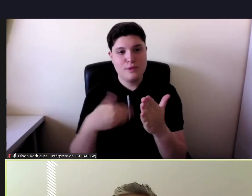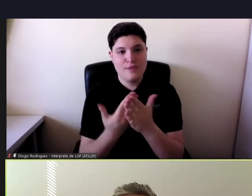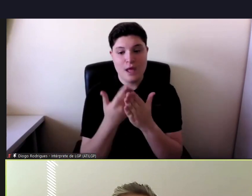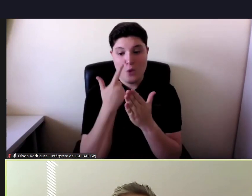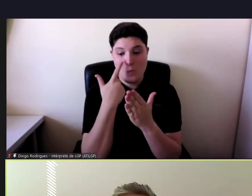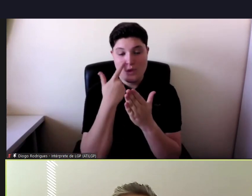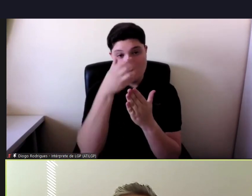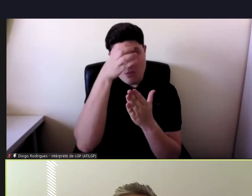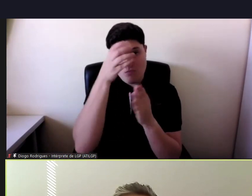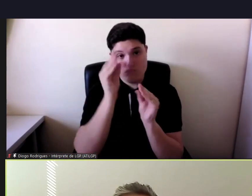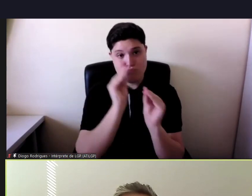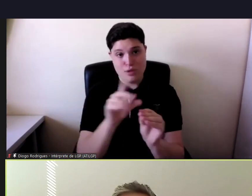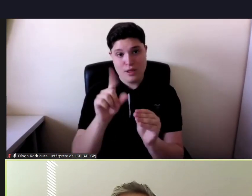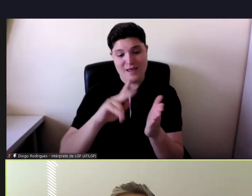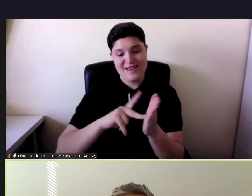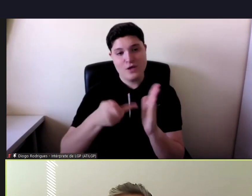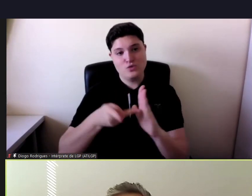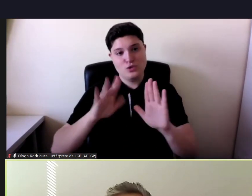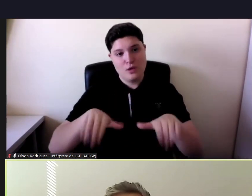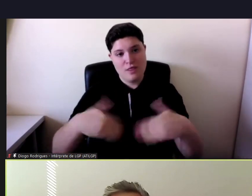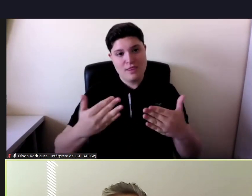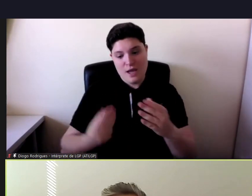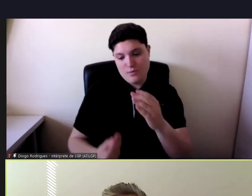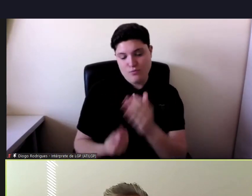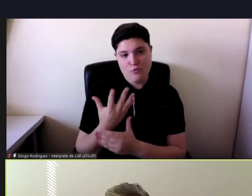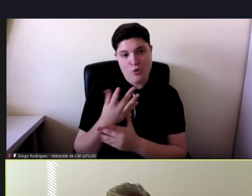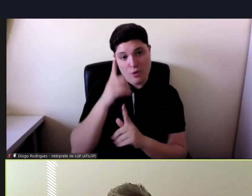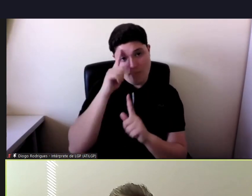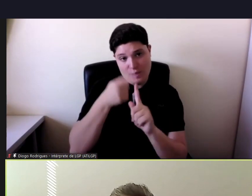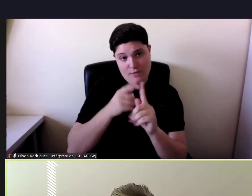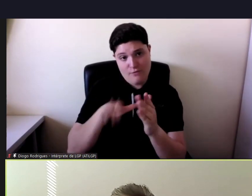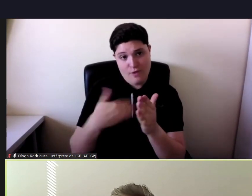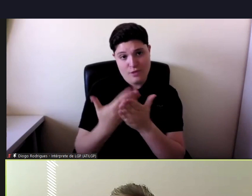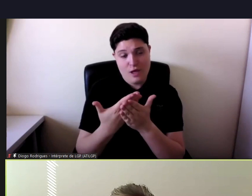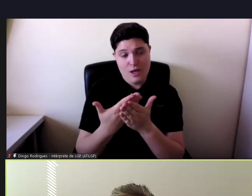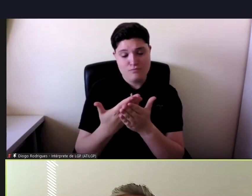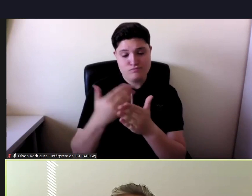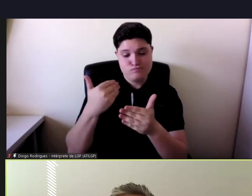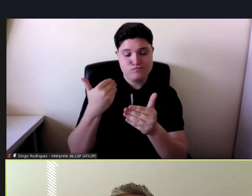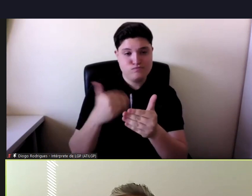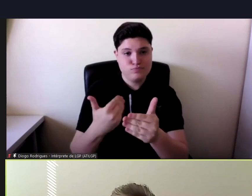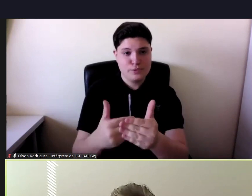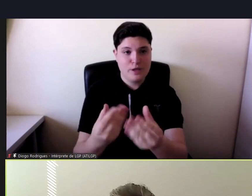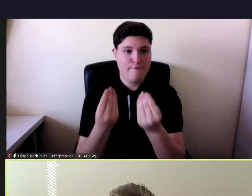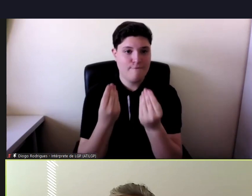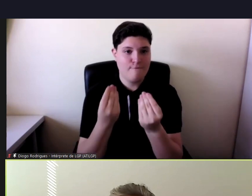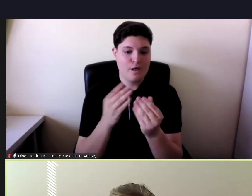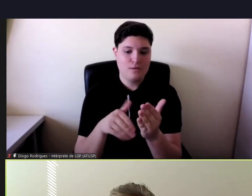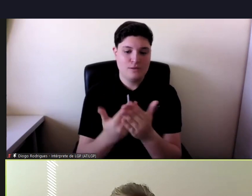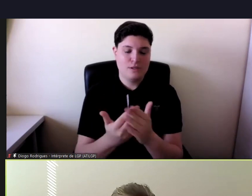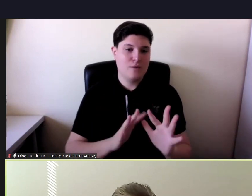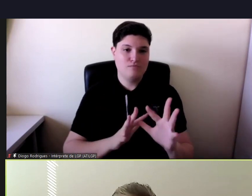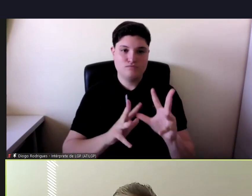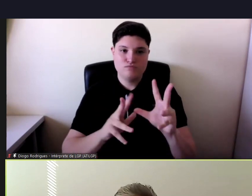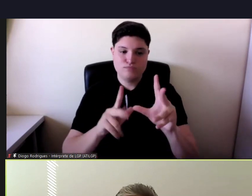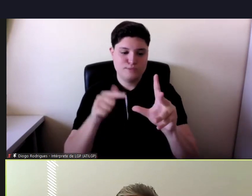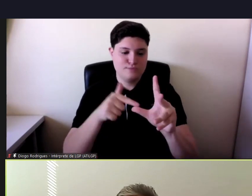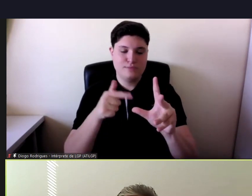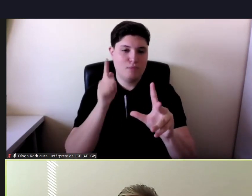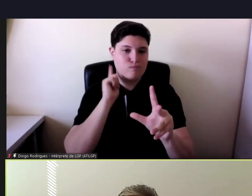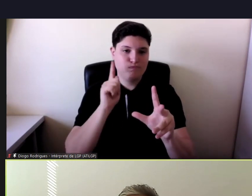conhecimento e de tecnologia que resultem em fortes processos de inovação essenciais